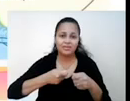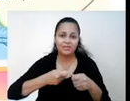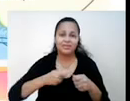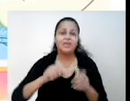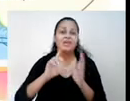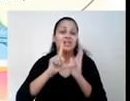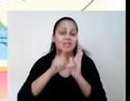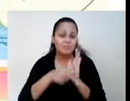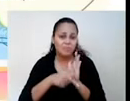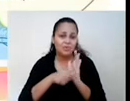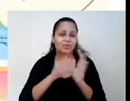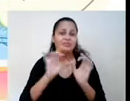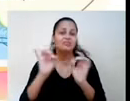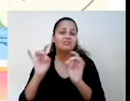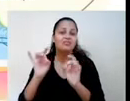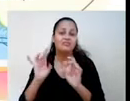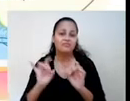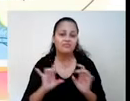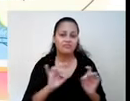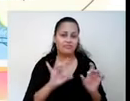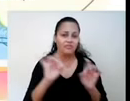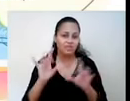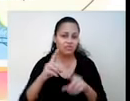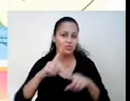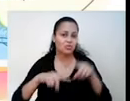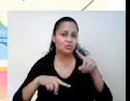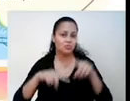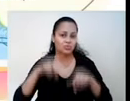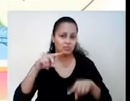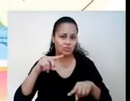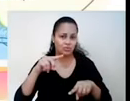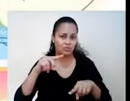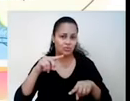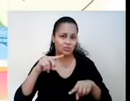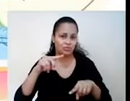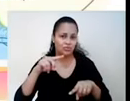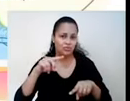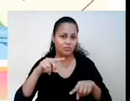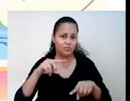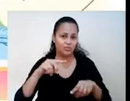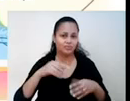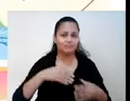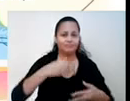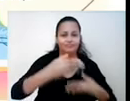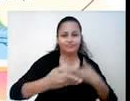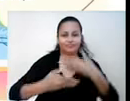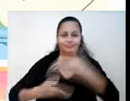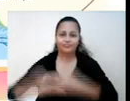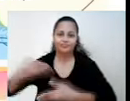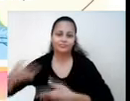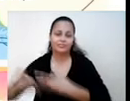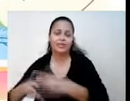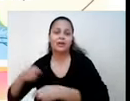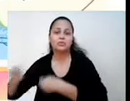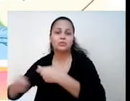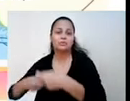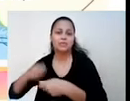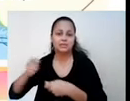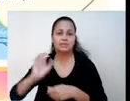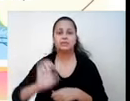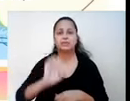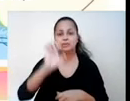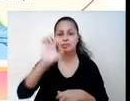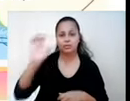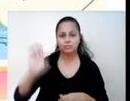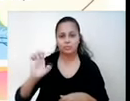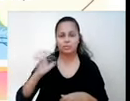os produtos de lá aos italianos, que os redistribuíam aos comerciantes europeus. Então a